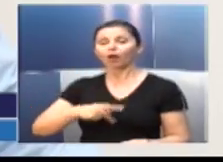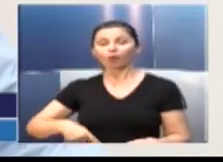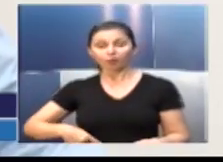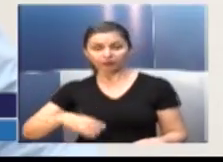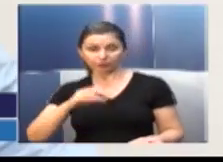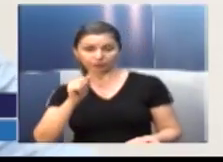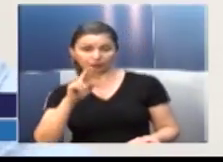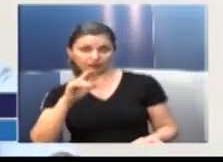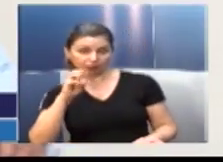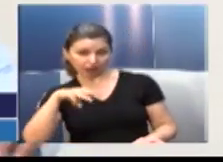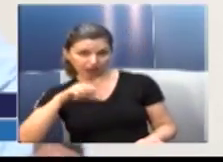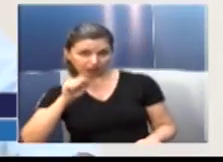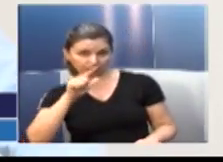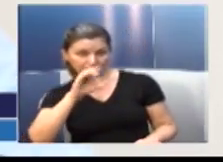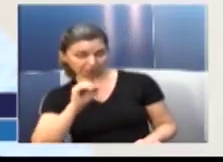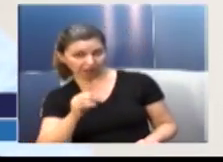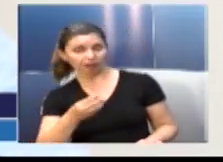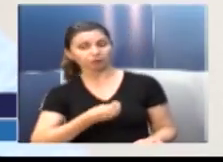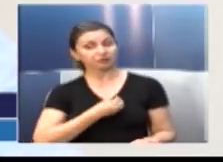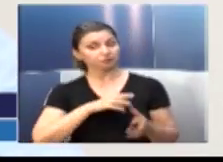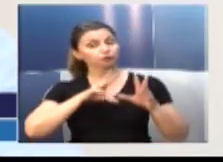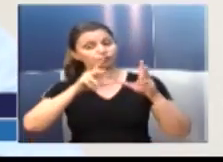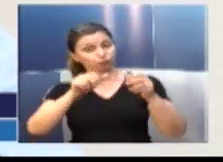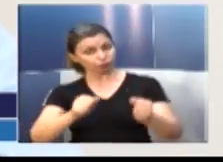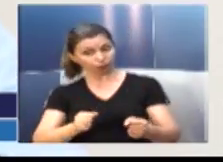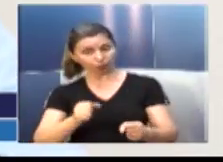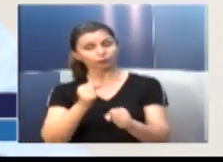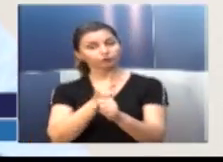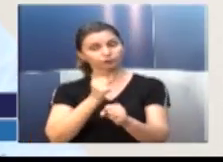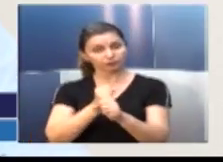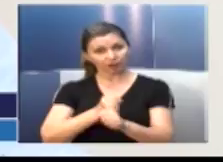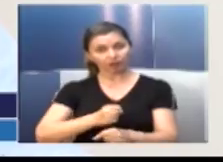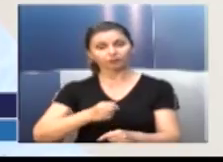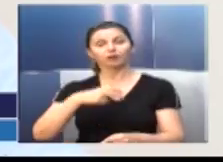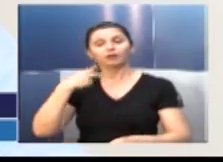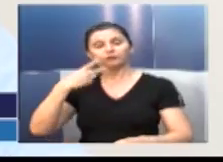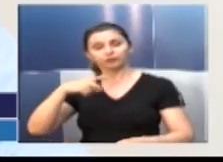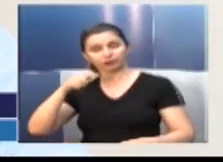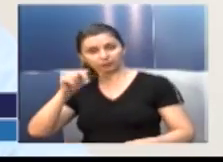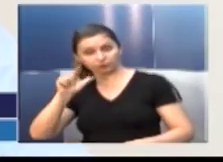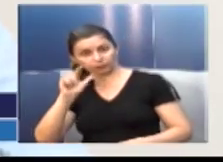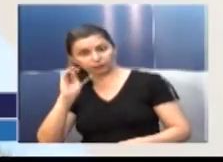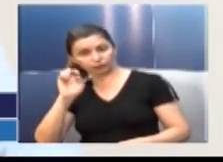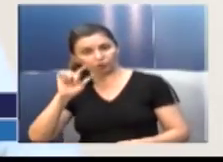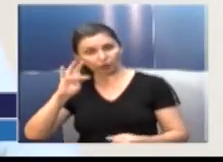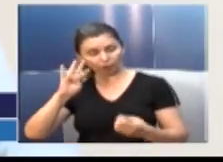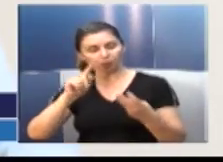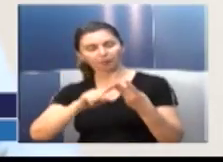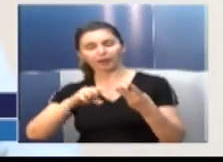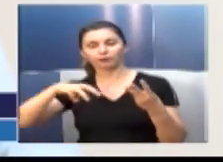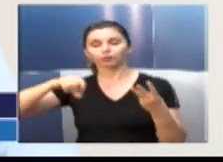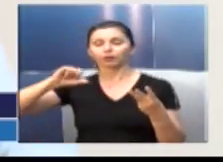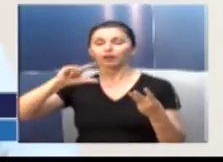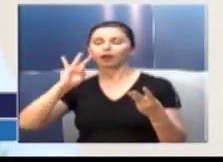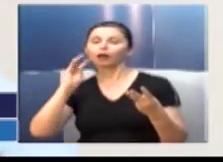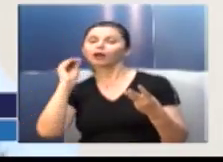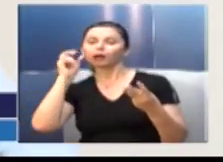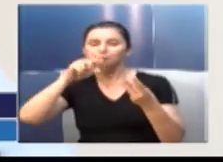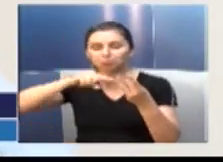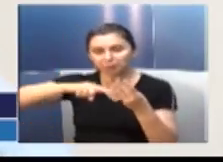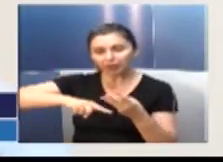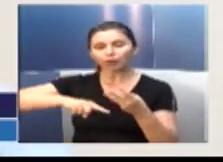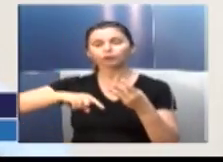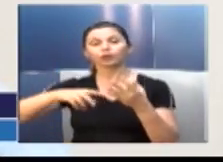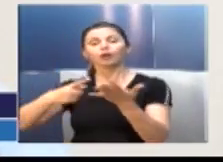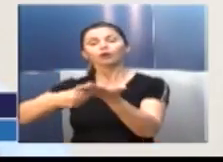os anos presente conosco, o vereador Gilberto Doceiro, Milton Martins também participou conosco, então quero fazer aqui o